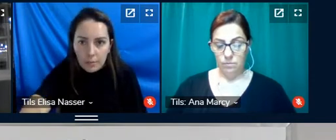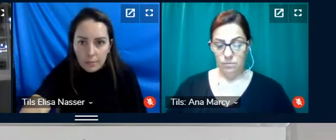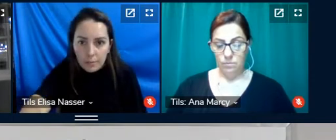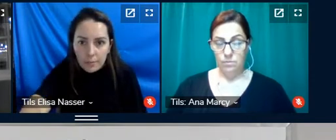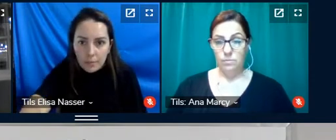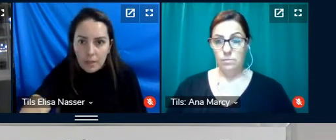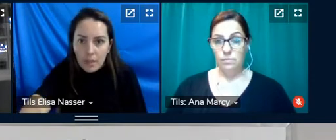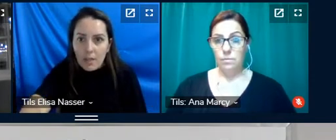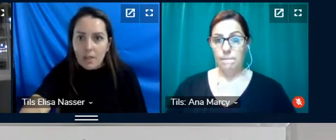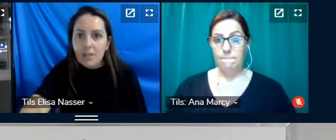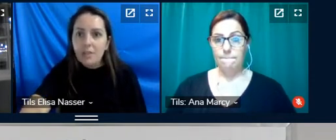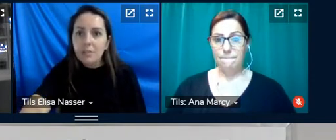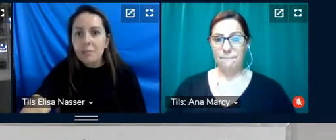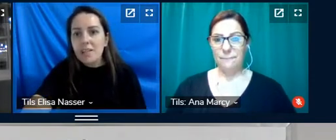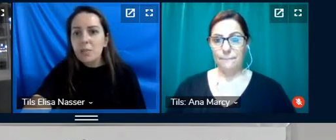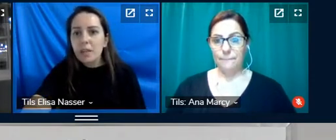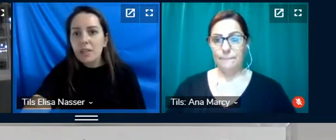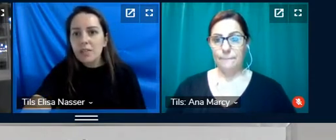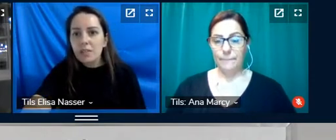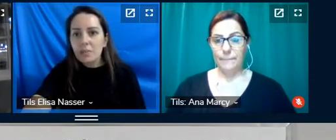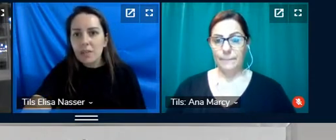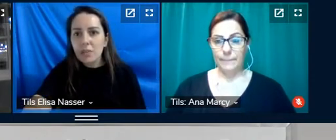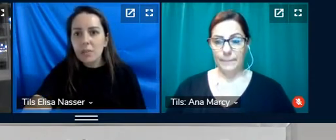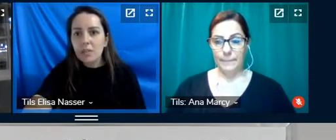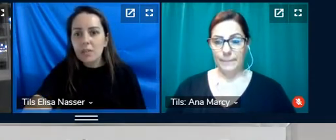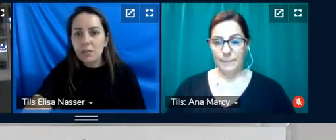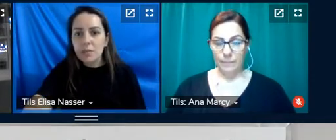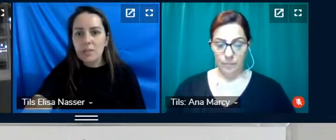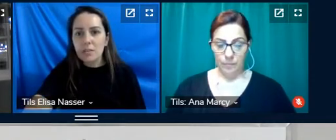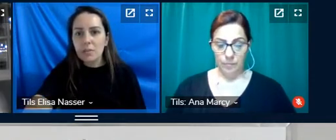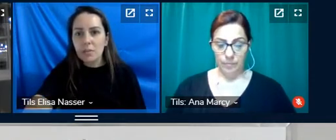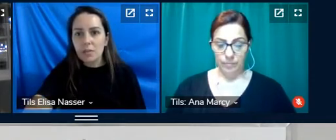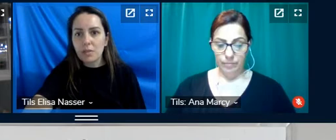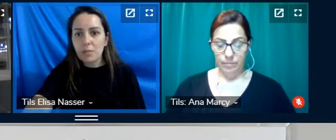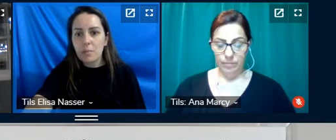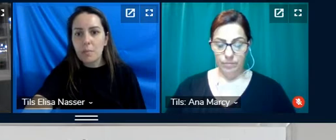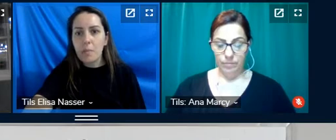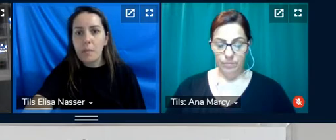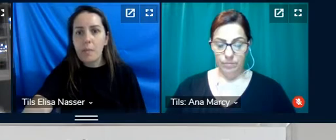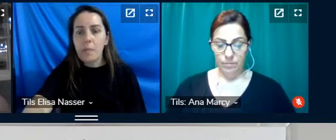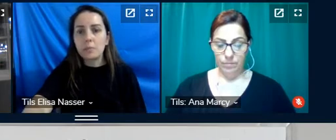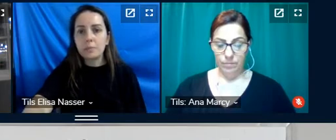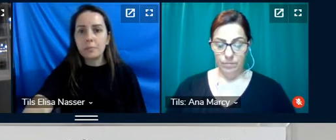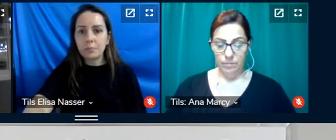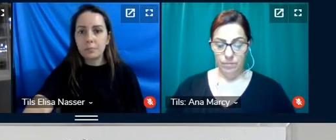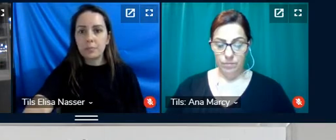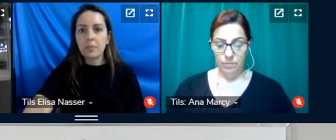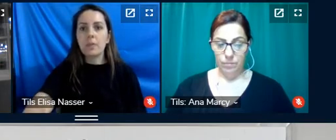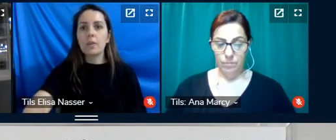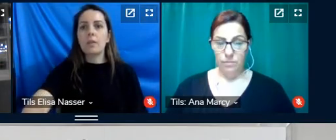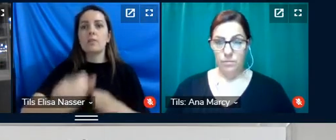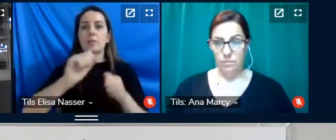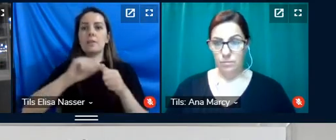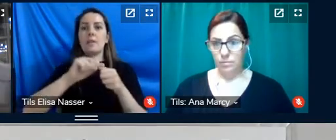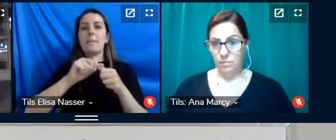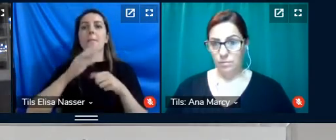Sossô. Tá, vamos corrigir, depois vamos fazer mais. Tá. Vamos fazer mais exercício daqui a